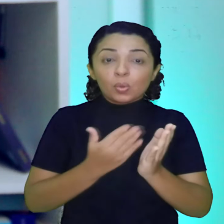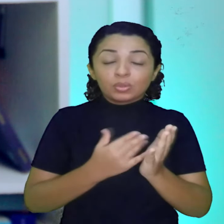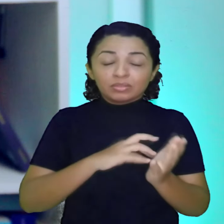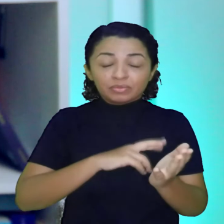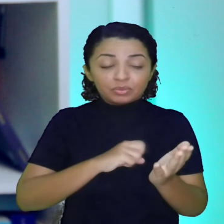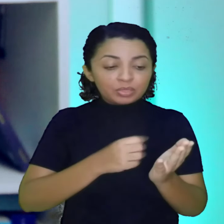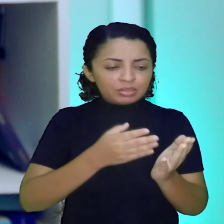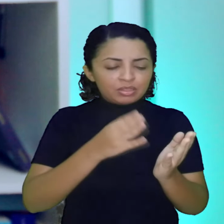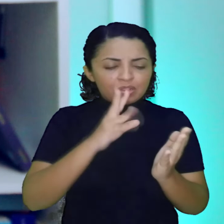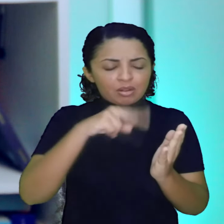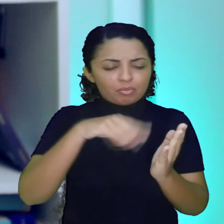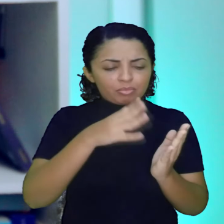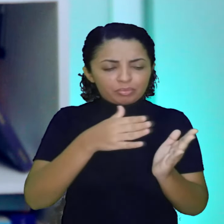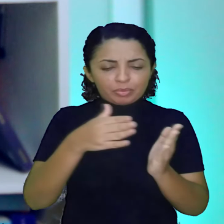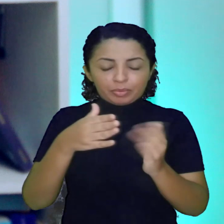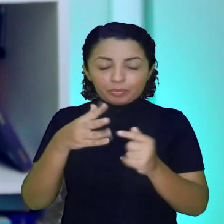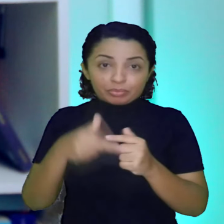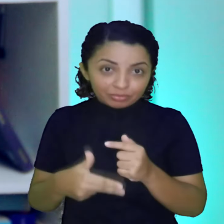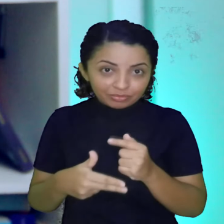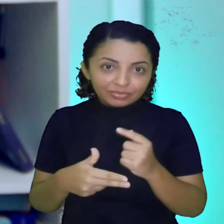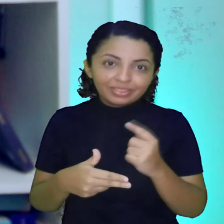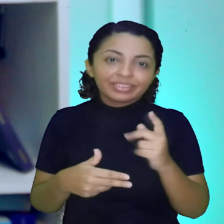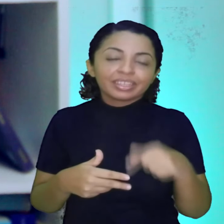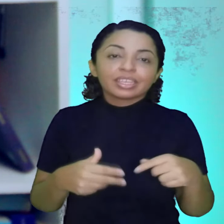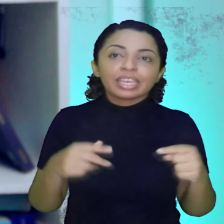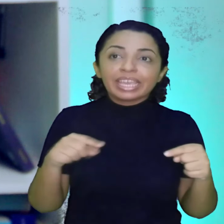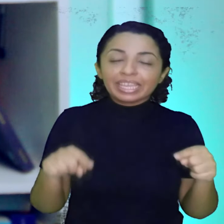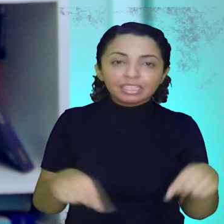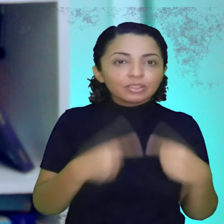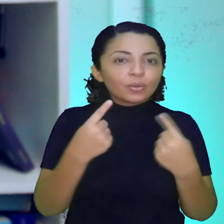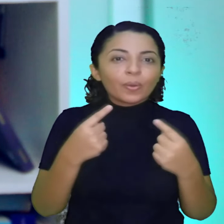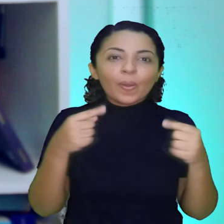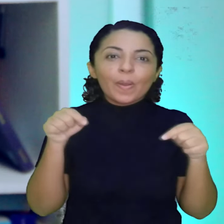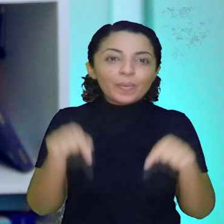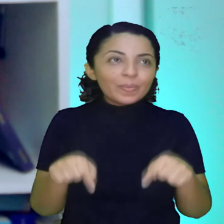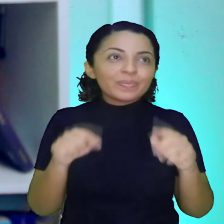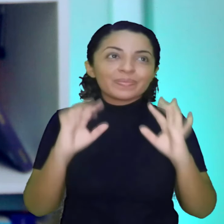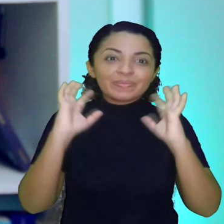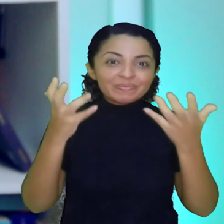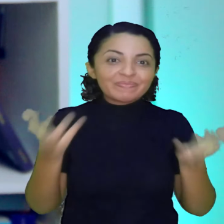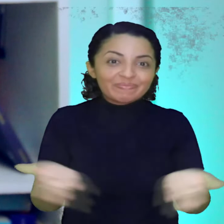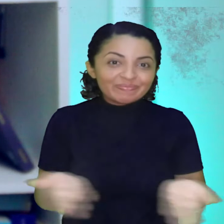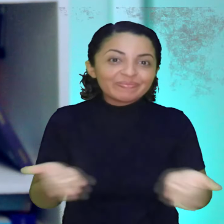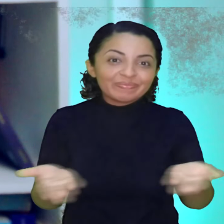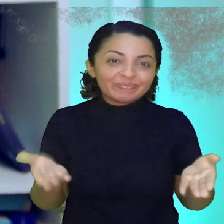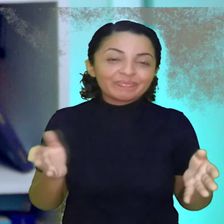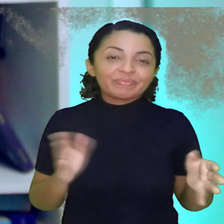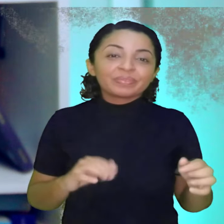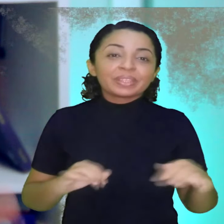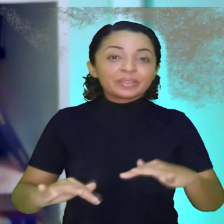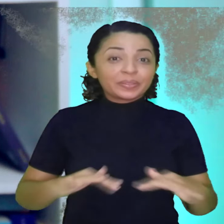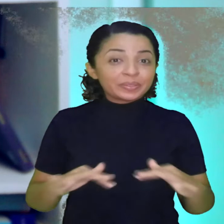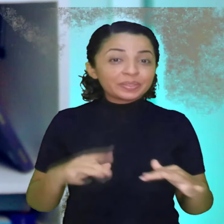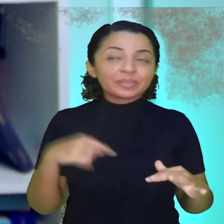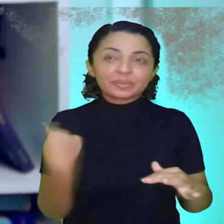do romance. E como eu falei, ele é um romance muito rápido, ele é muito atual, ele é muito do nosso tempo, da dinâmica do nosso tempo. E